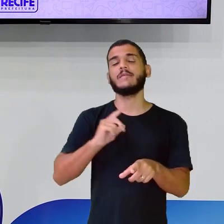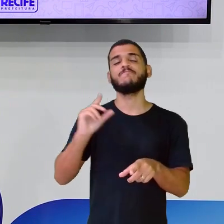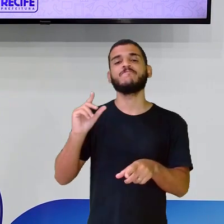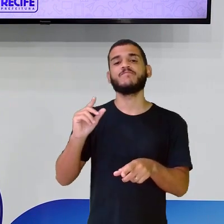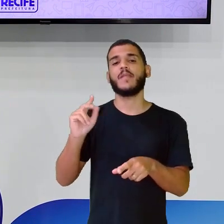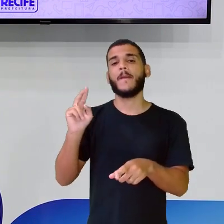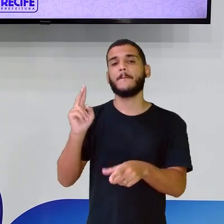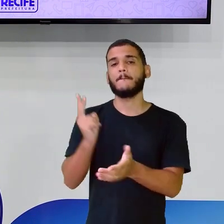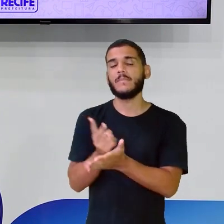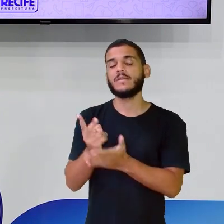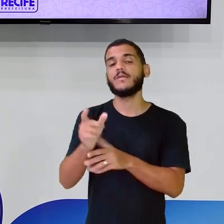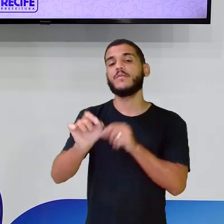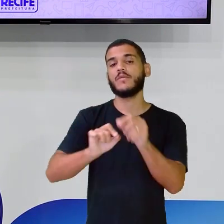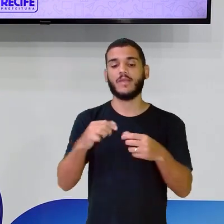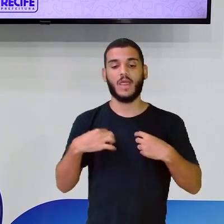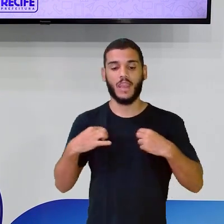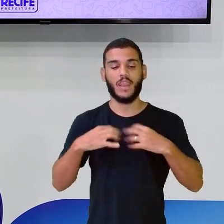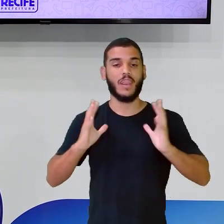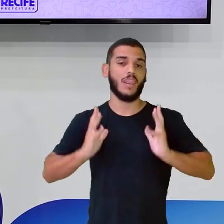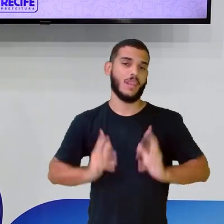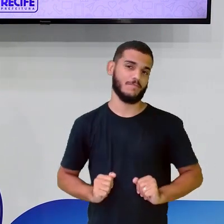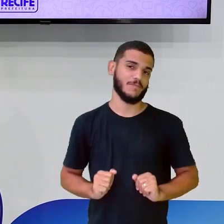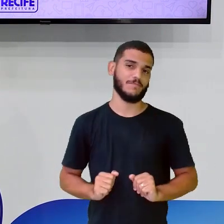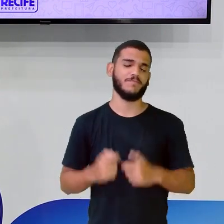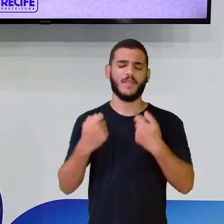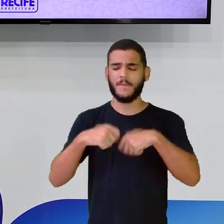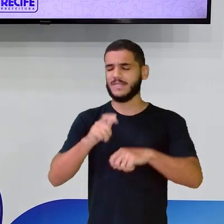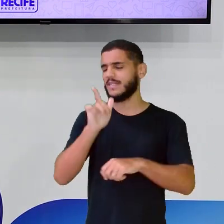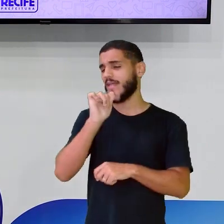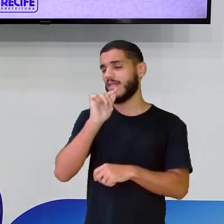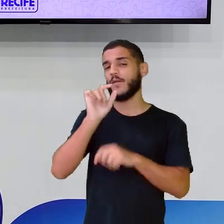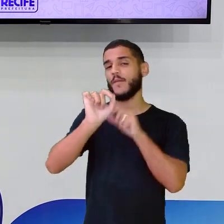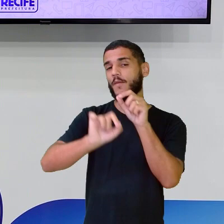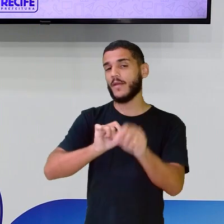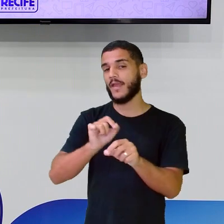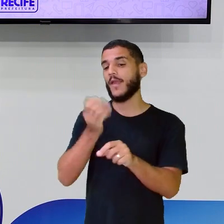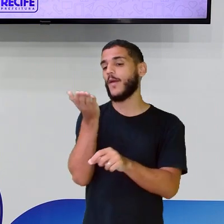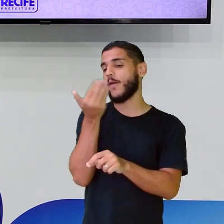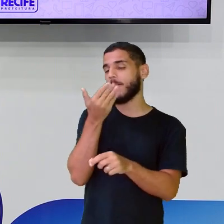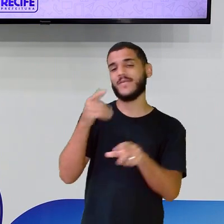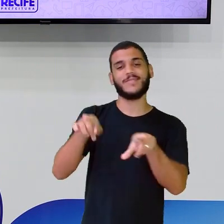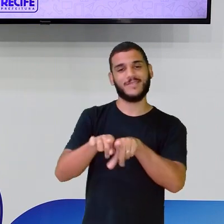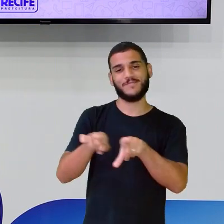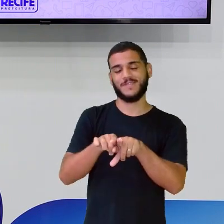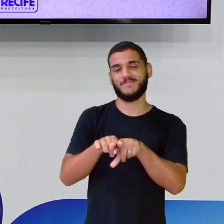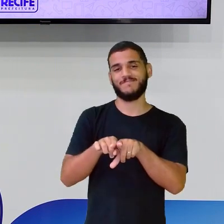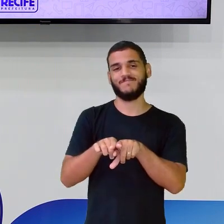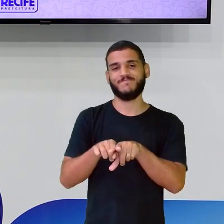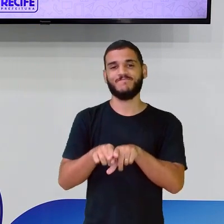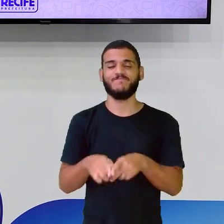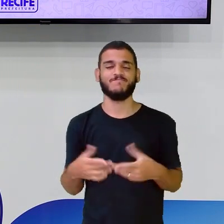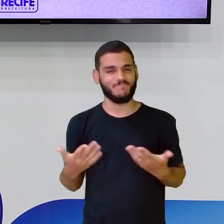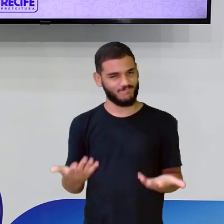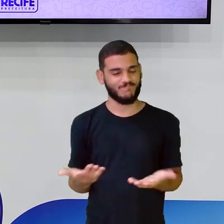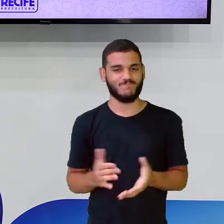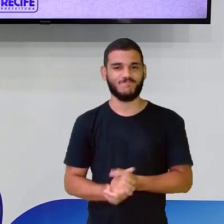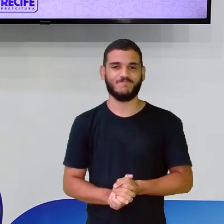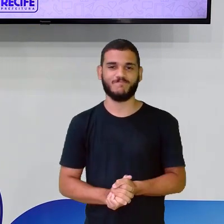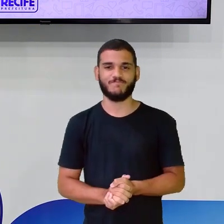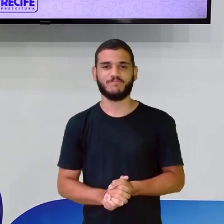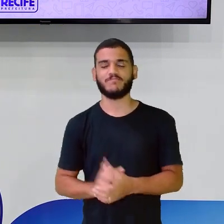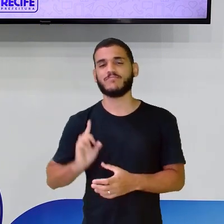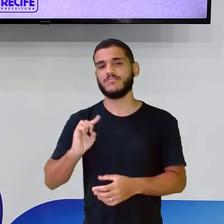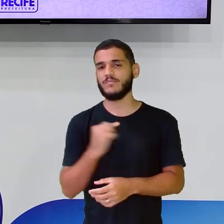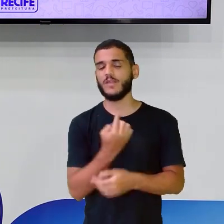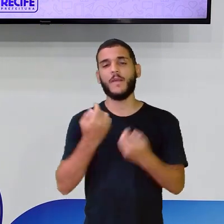nossas roupas limpas, a gente precisa da água para comer, não é não? A